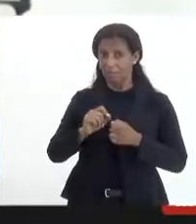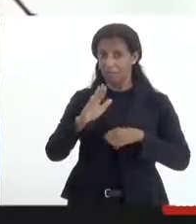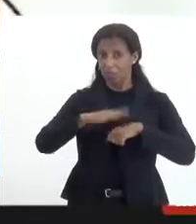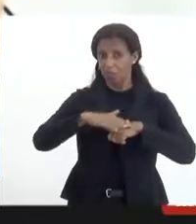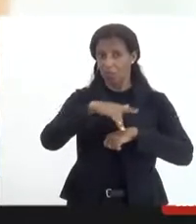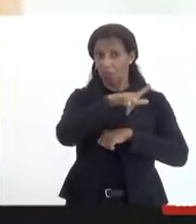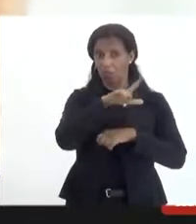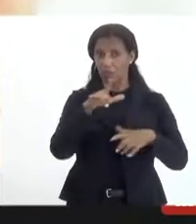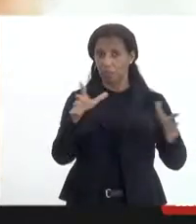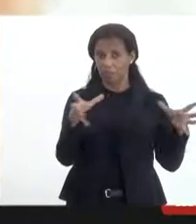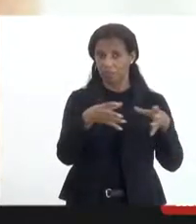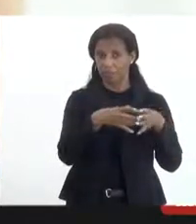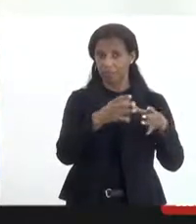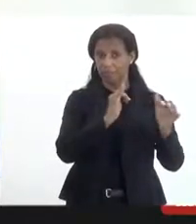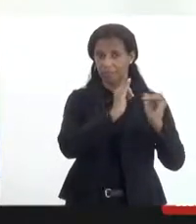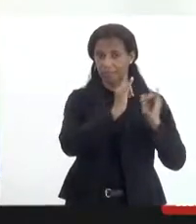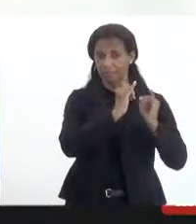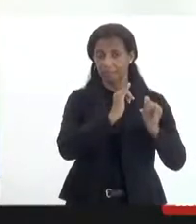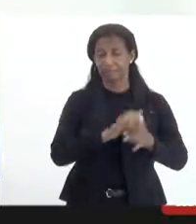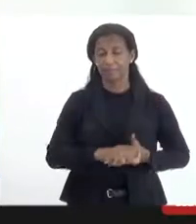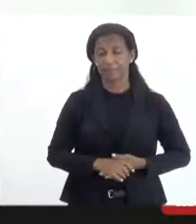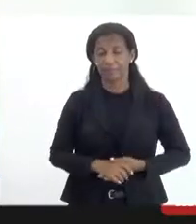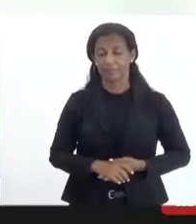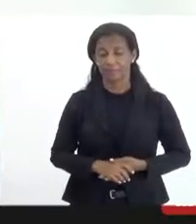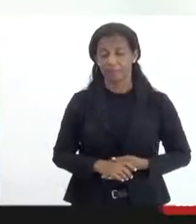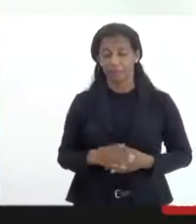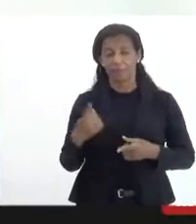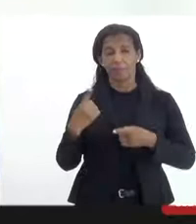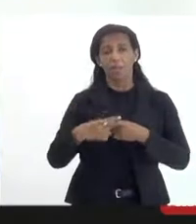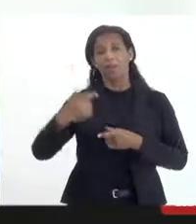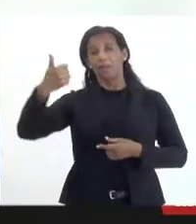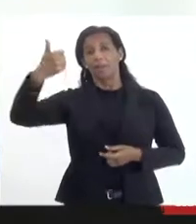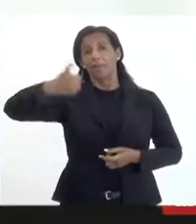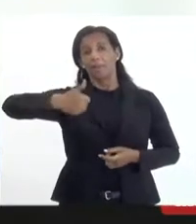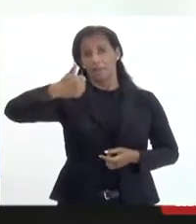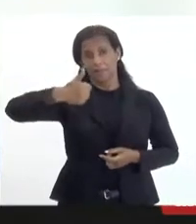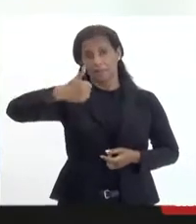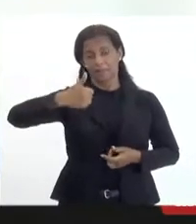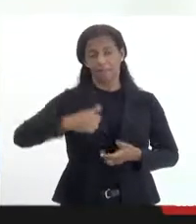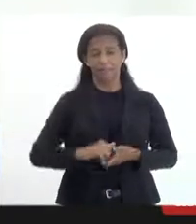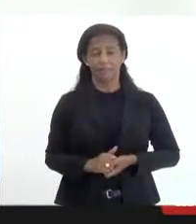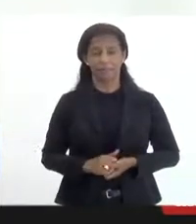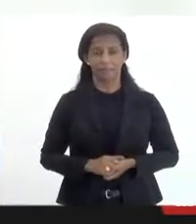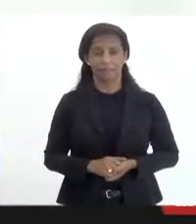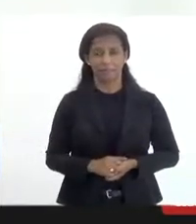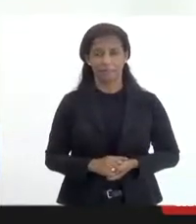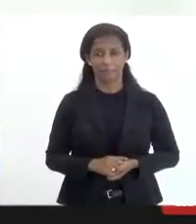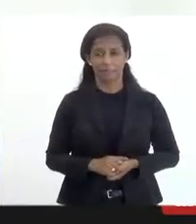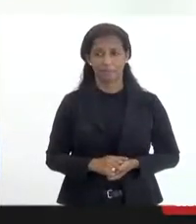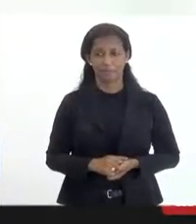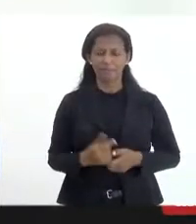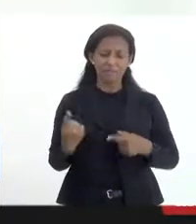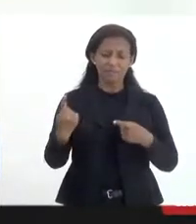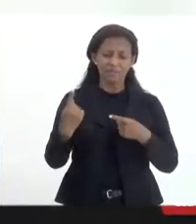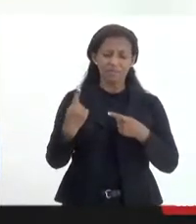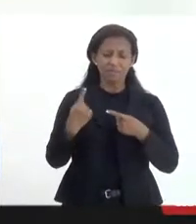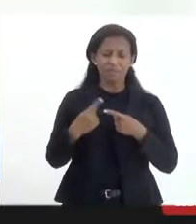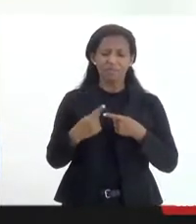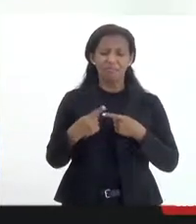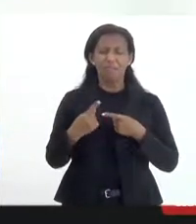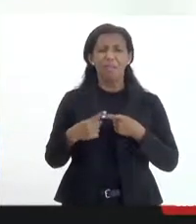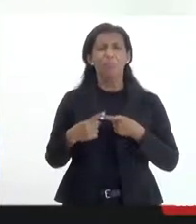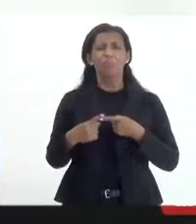Né? Porque a primeira questão, por que ficar em